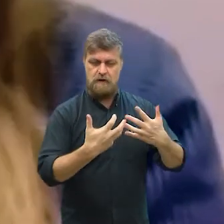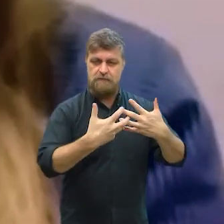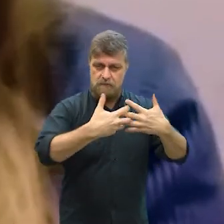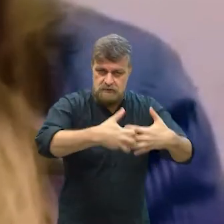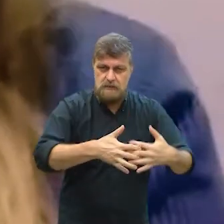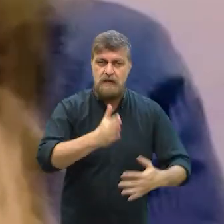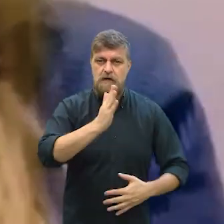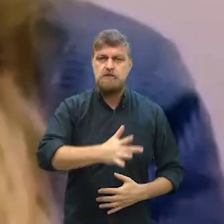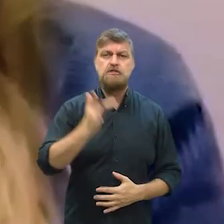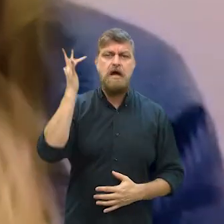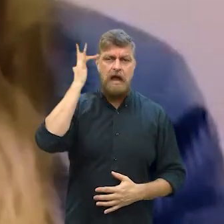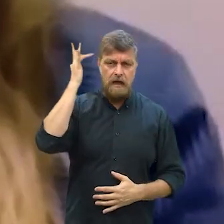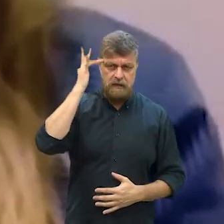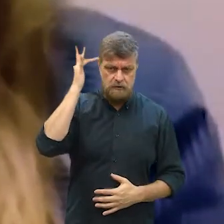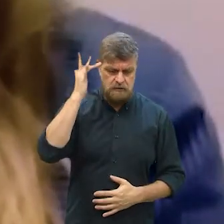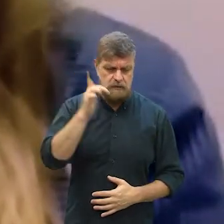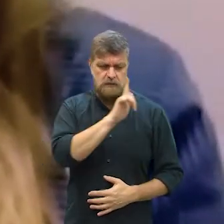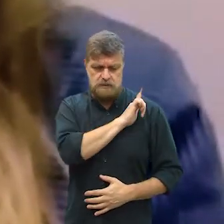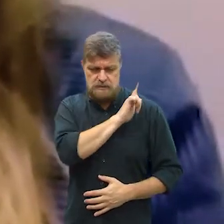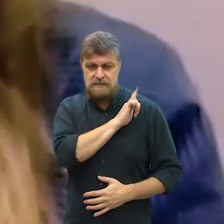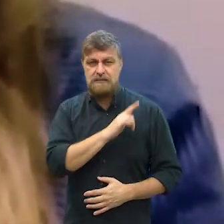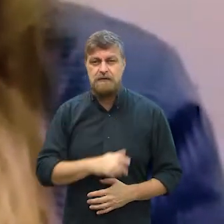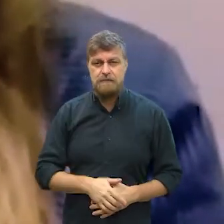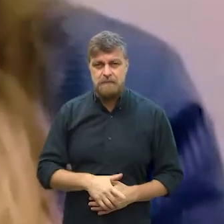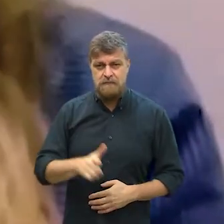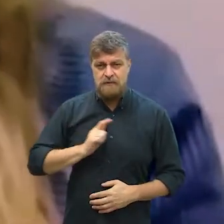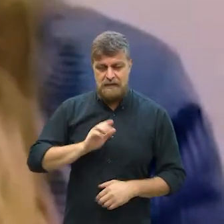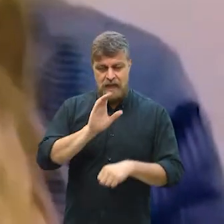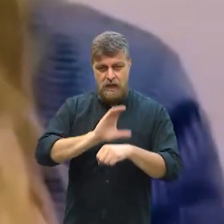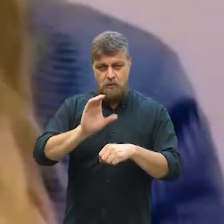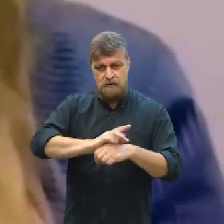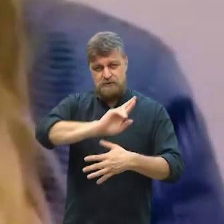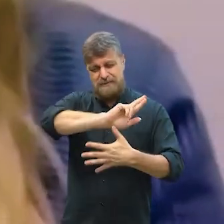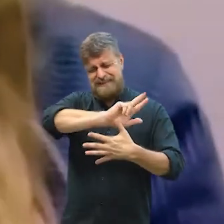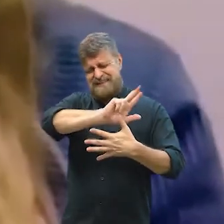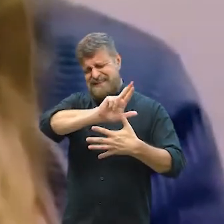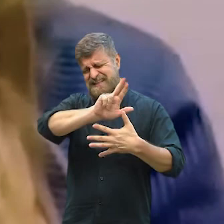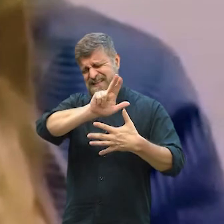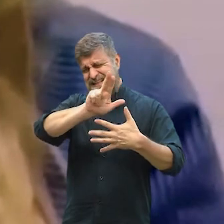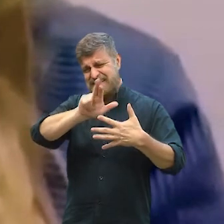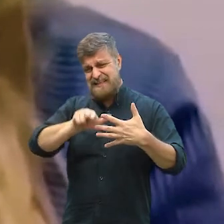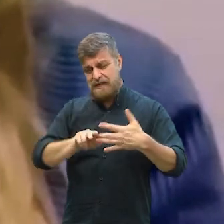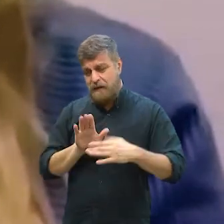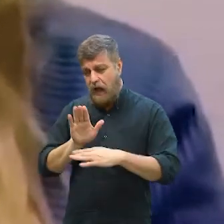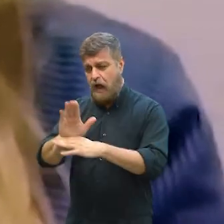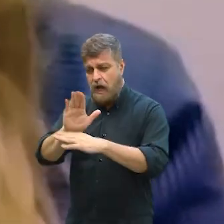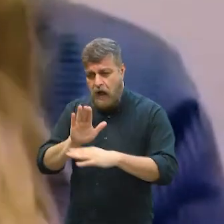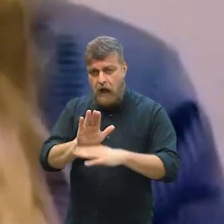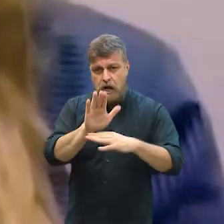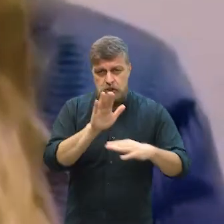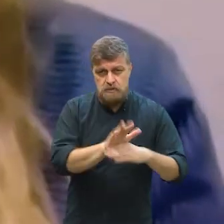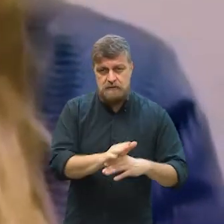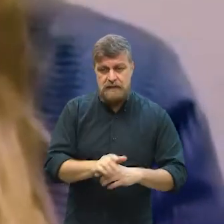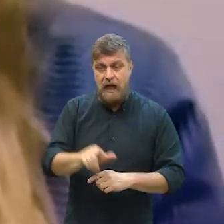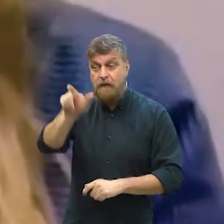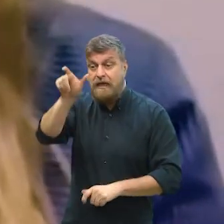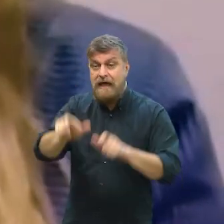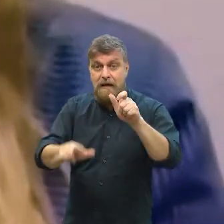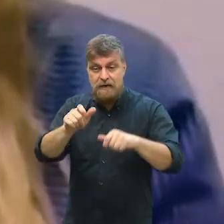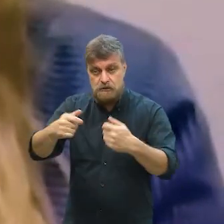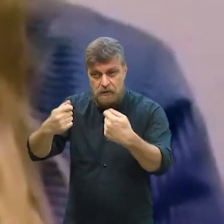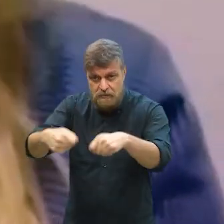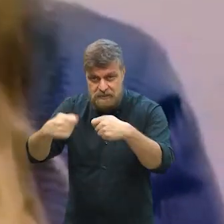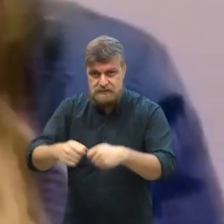que já está aberto, que já tem mais maturidade de gestão. Então, nós temos cursos com todas as complexidades para atender às diversas necessidades